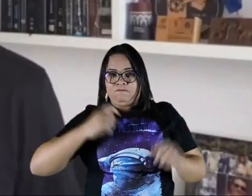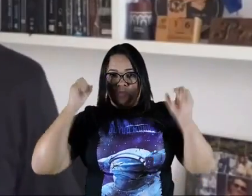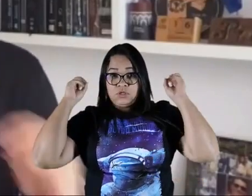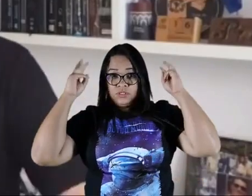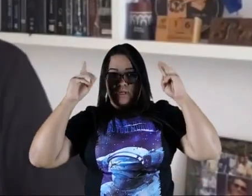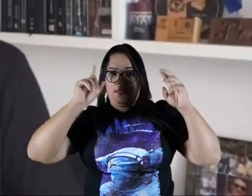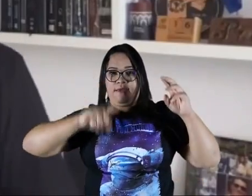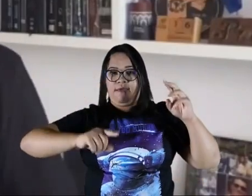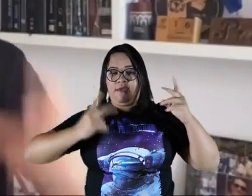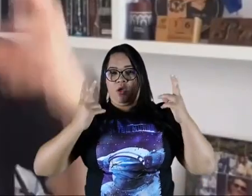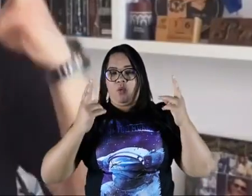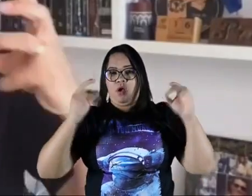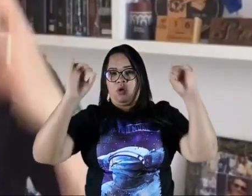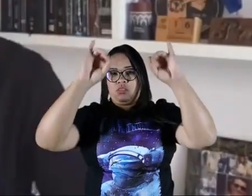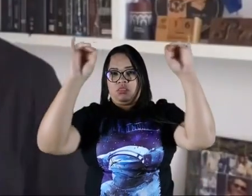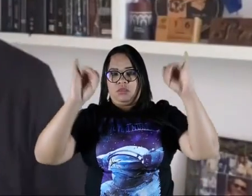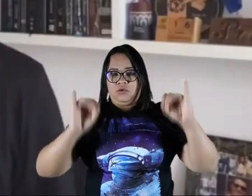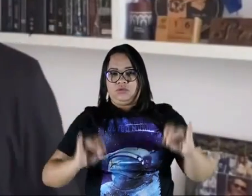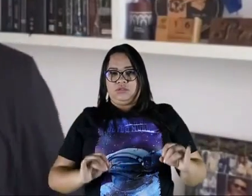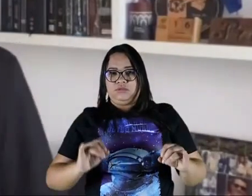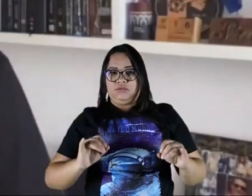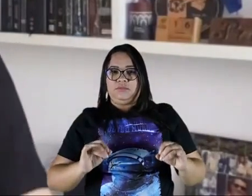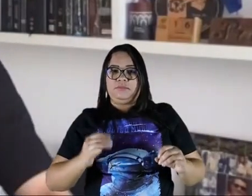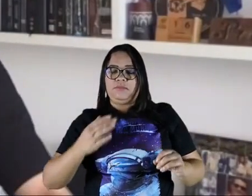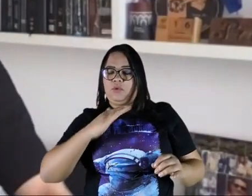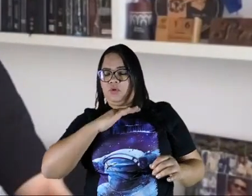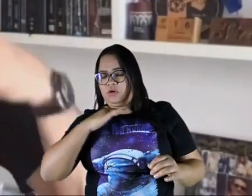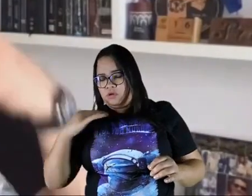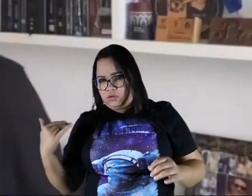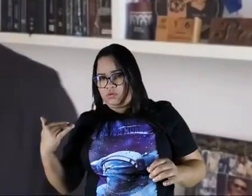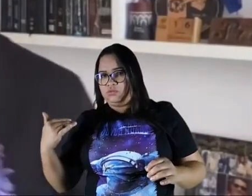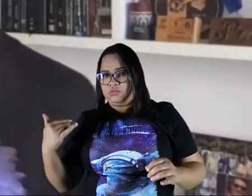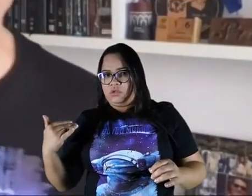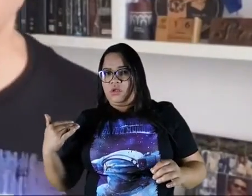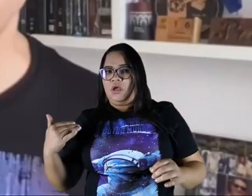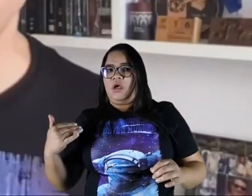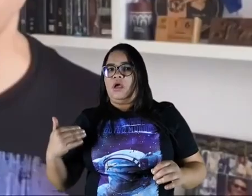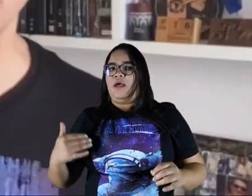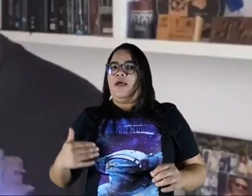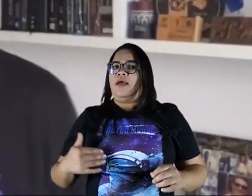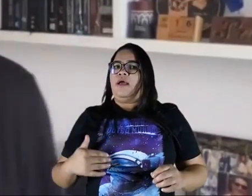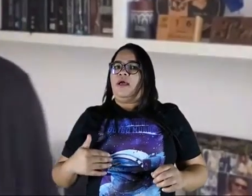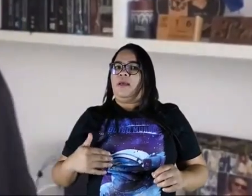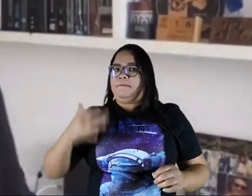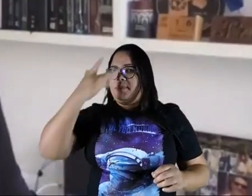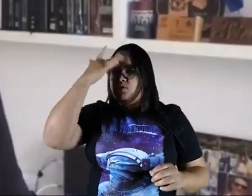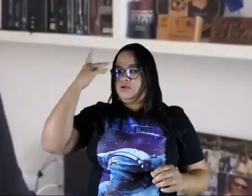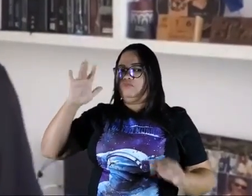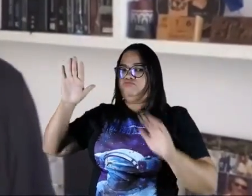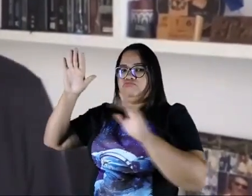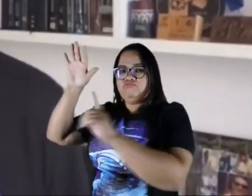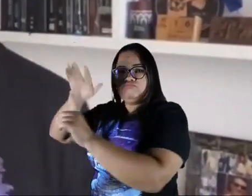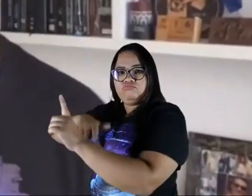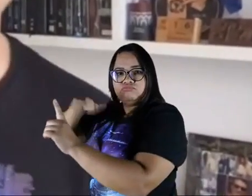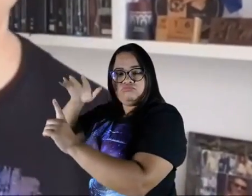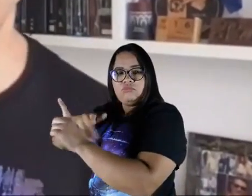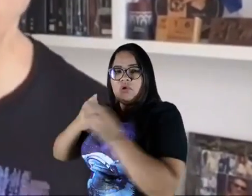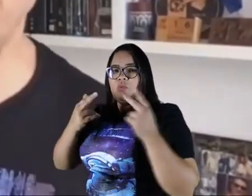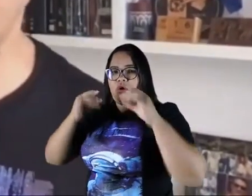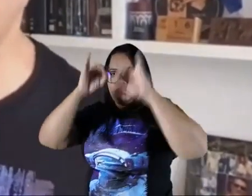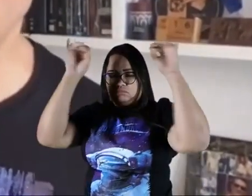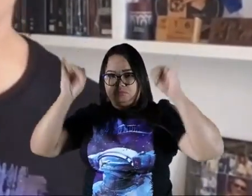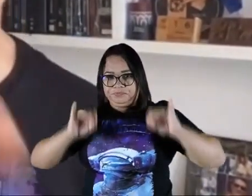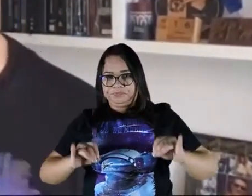deus. Quando morreria, seria um deus. Este era bom demais para ser verdade, e Moisés